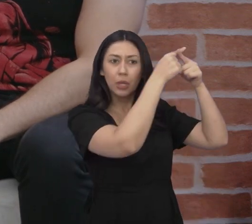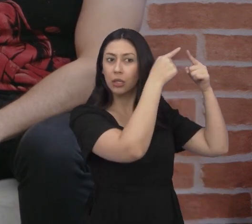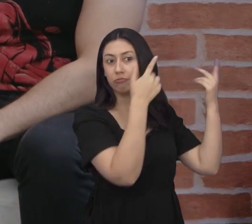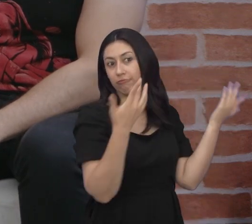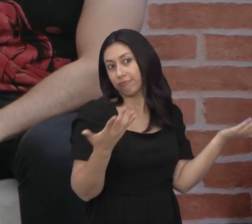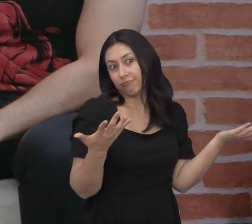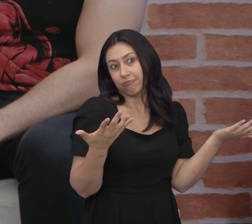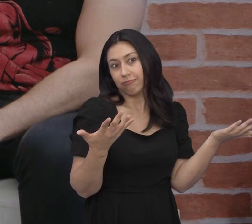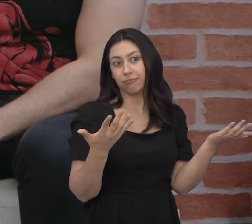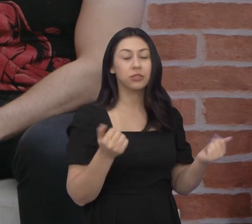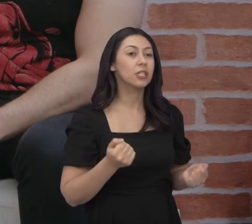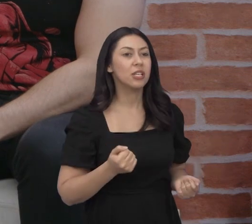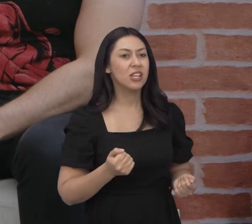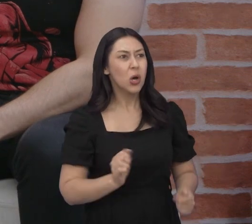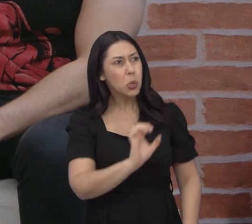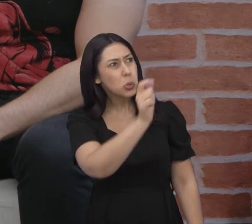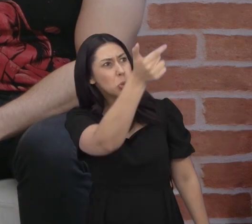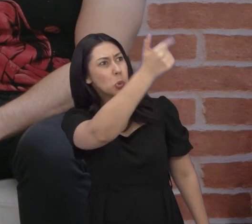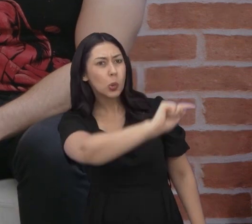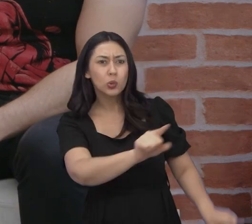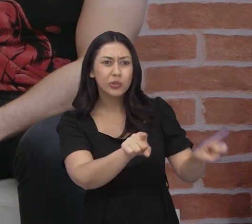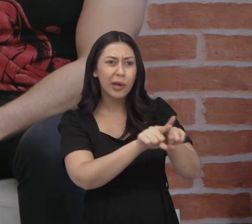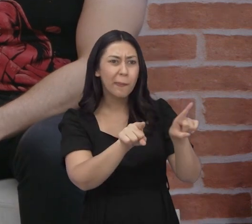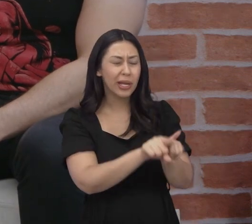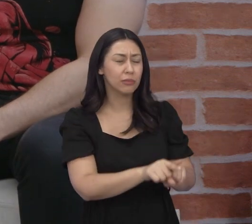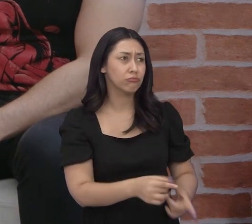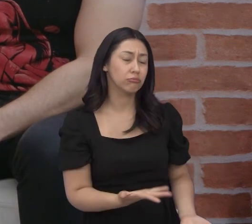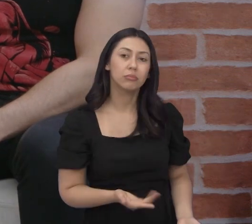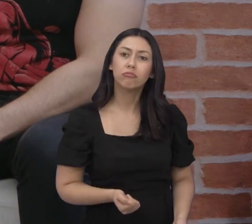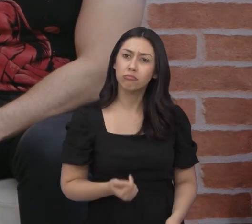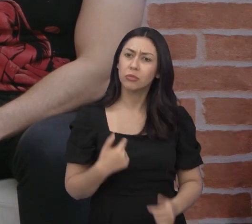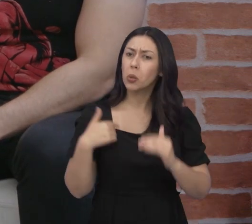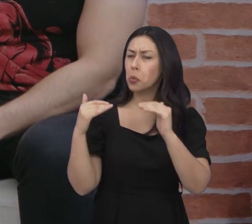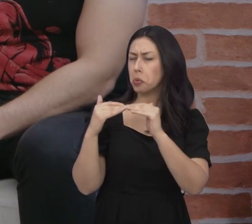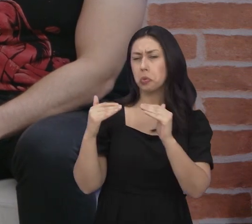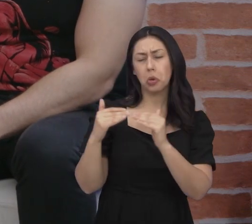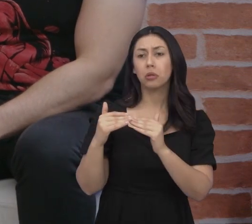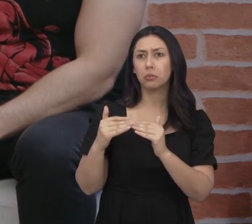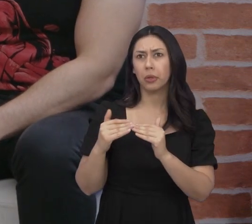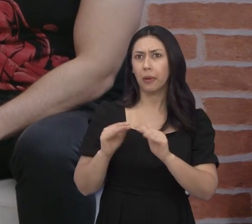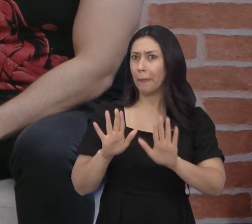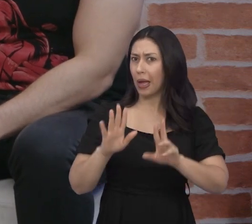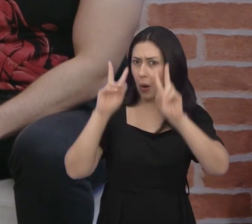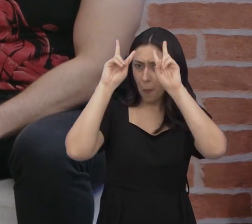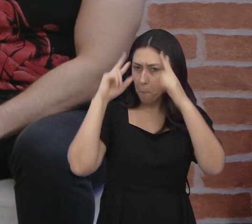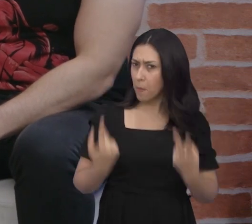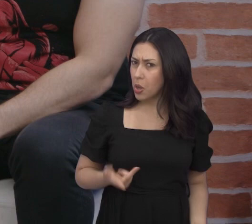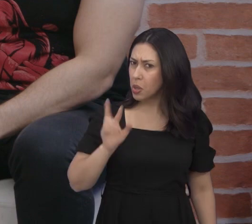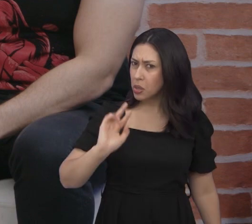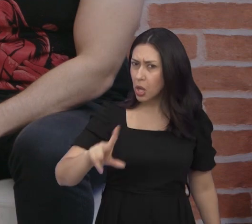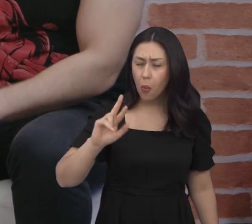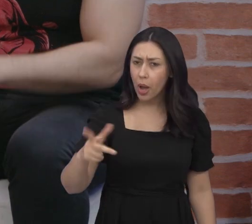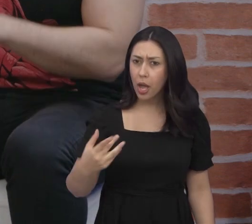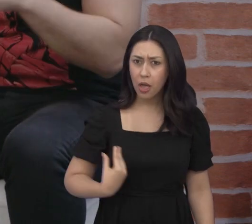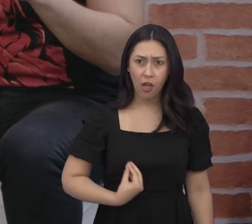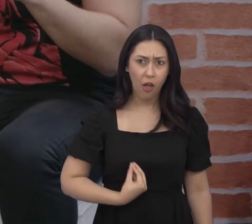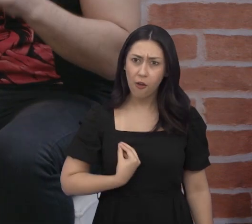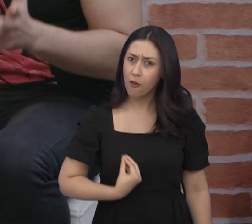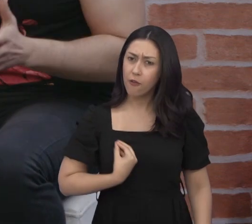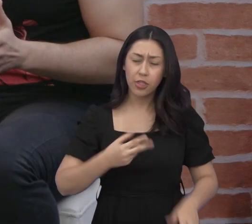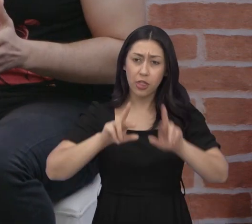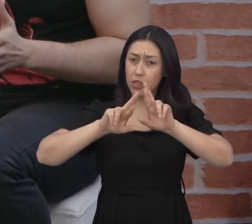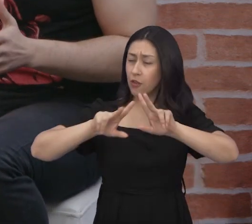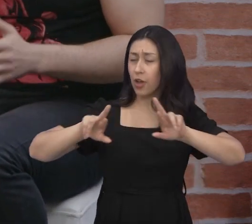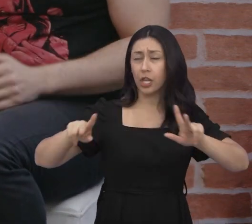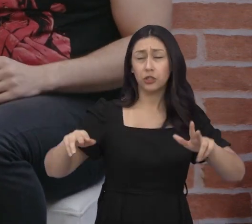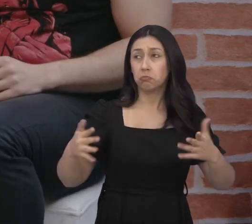muito grande. Eu acho difícil ela ter se repetido em outro lugar. Concordo com você, mas eu não tô falando de vida humana fora da Terra. Eu tô falando de qualquer